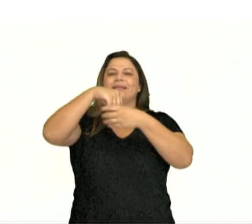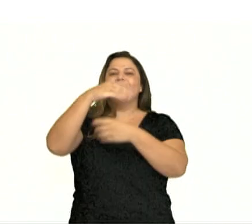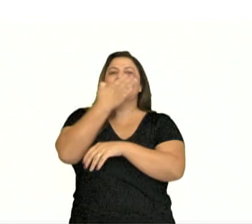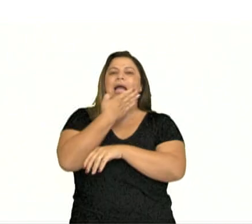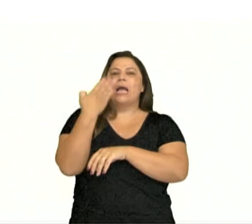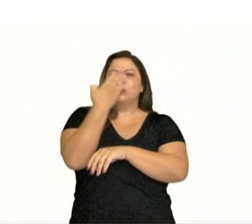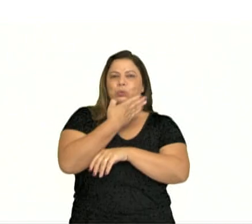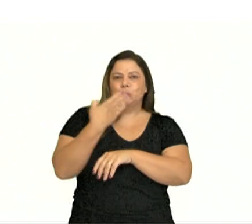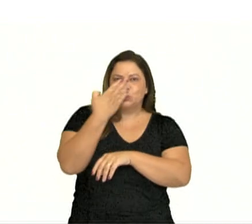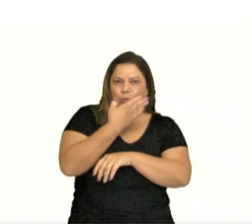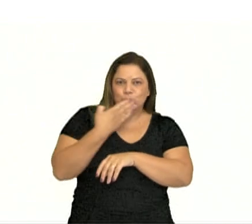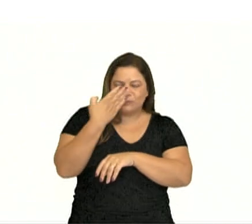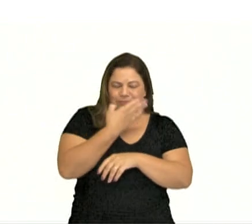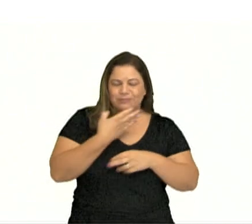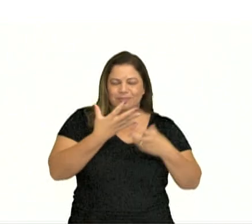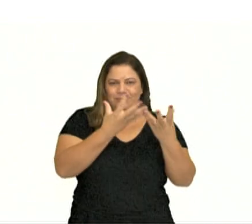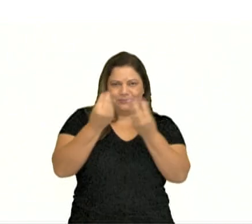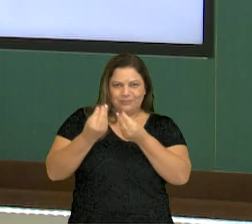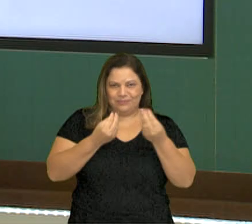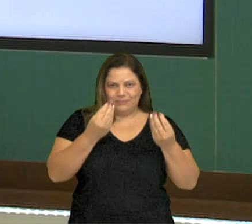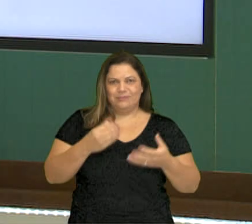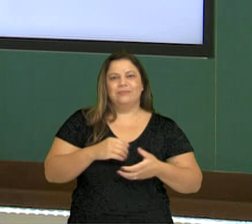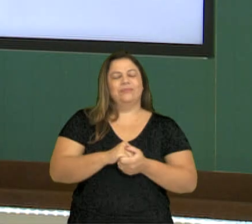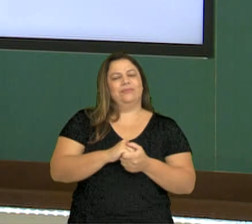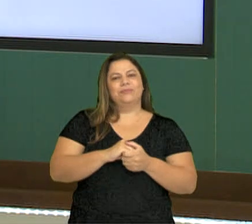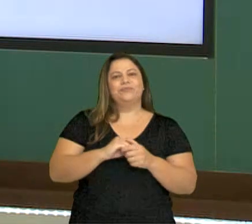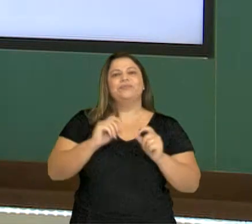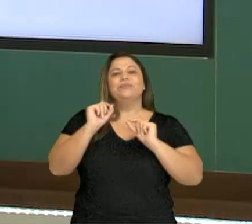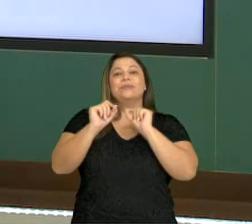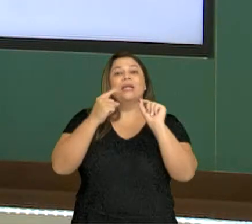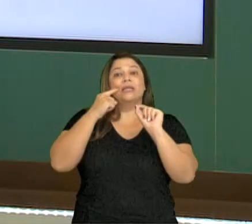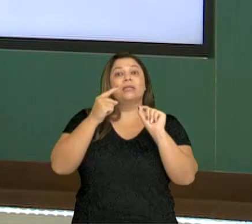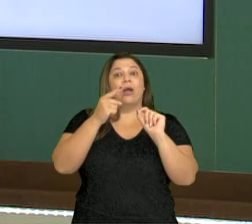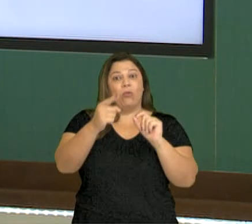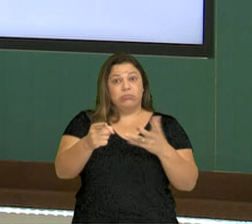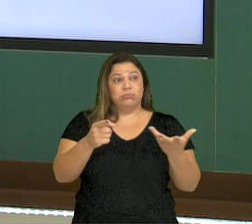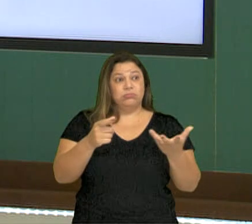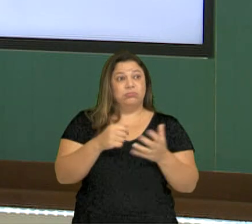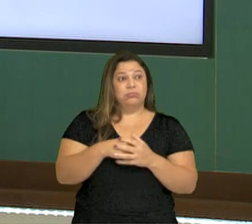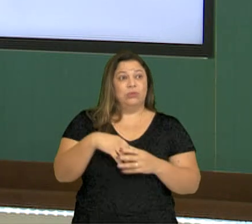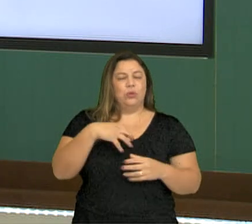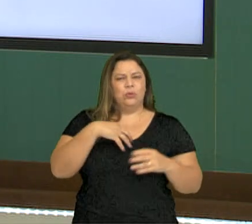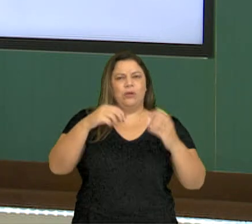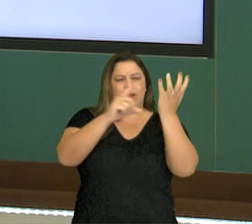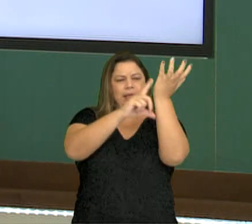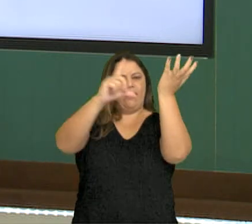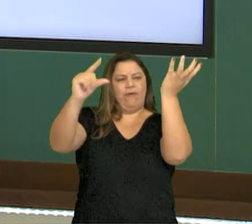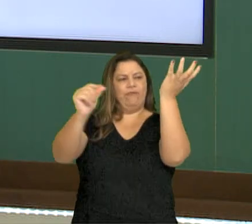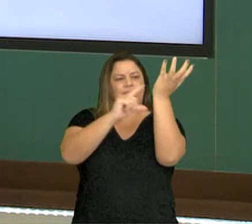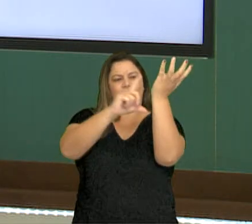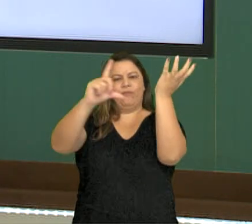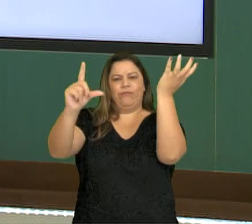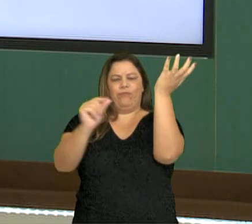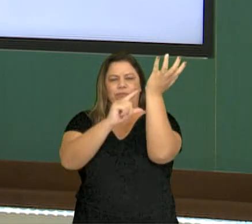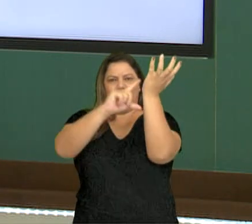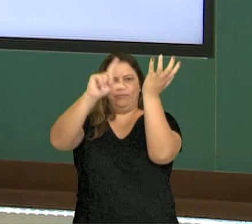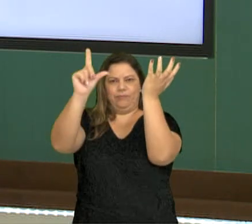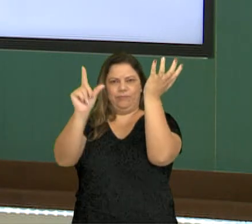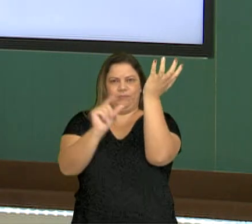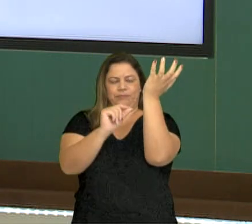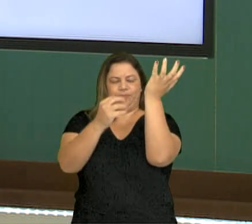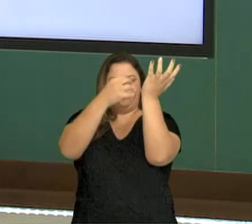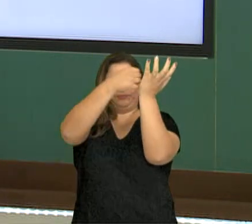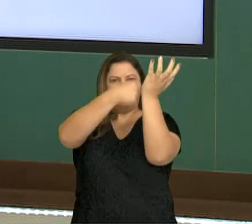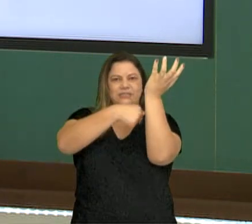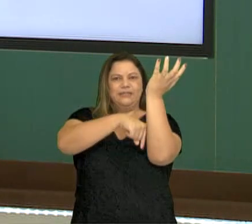na glicose, depois do processo da fotossíntese. Geralmente, o sentido é folhas até as outras regiões da